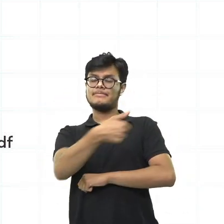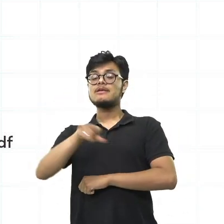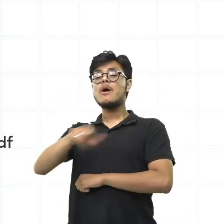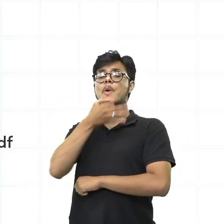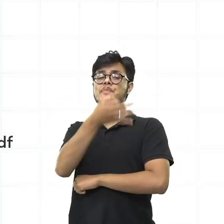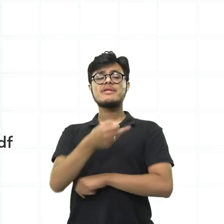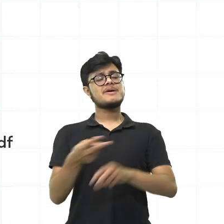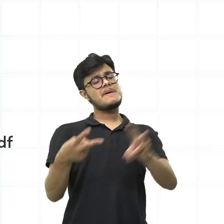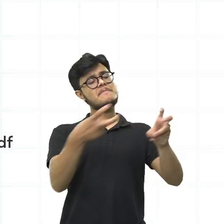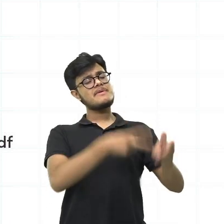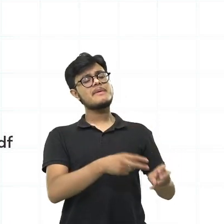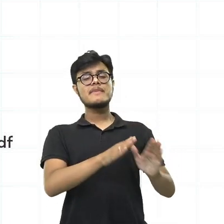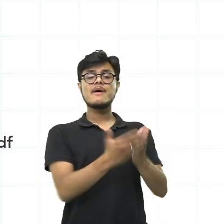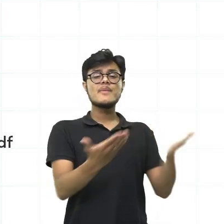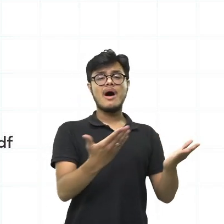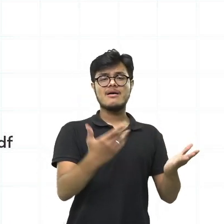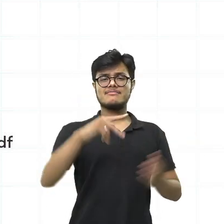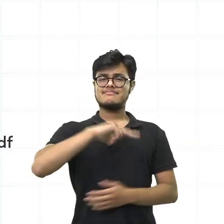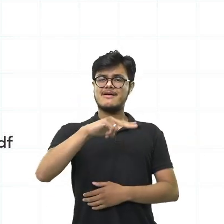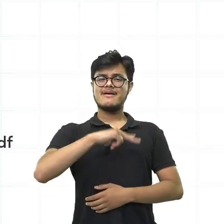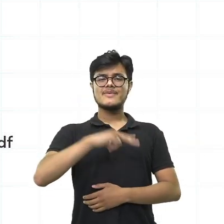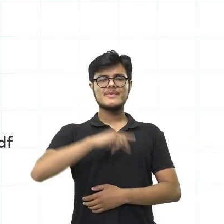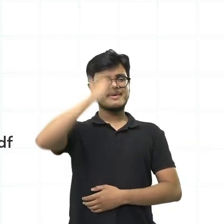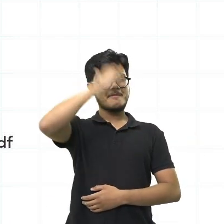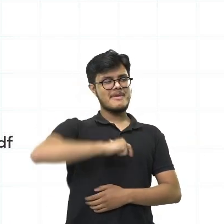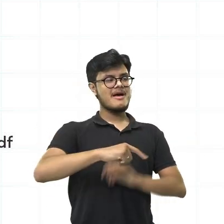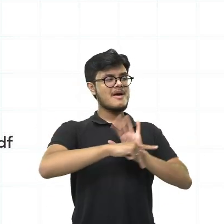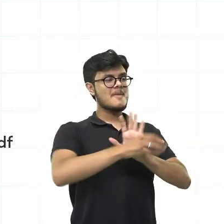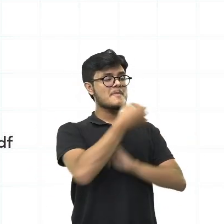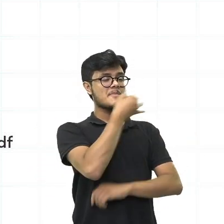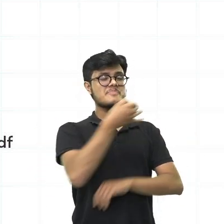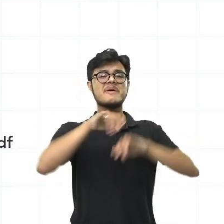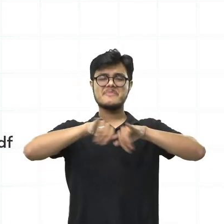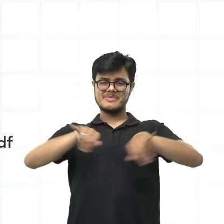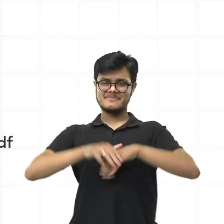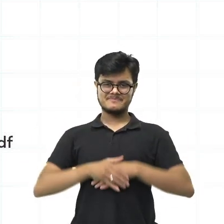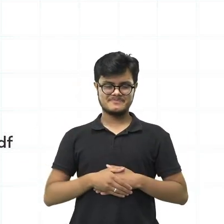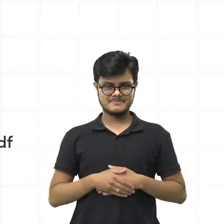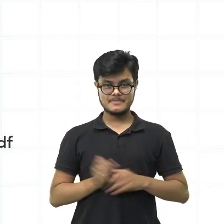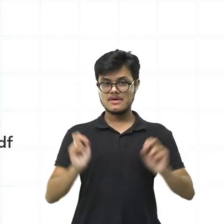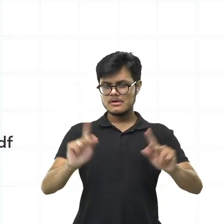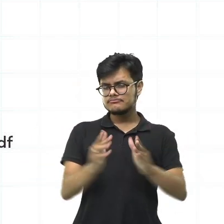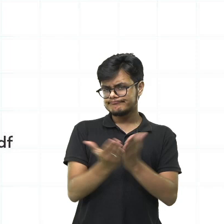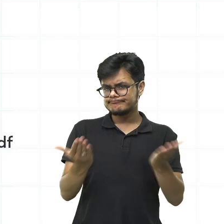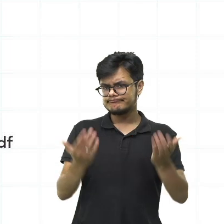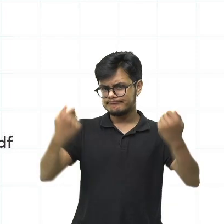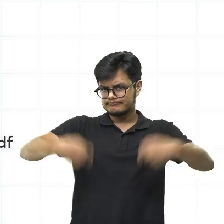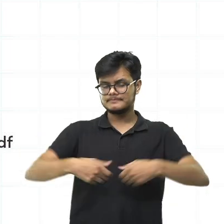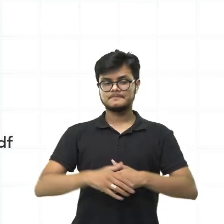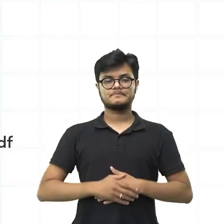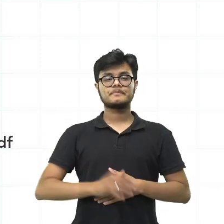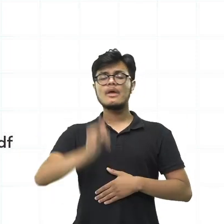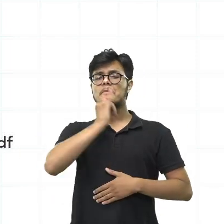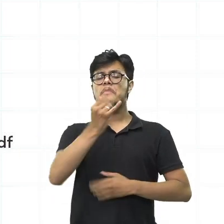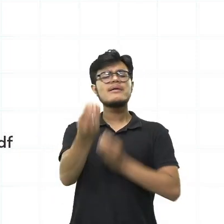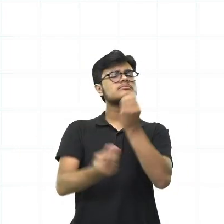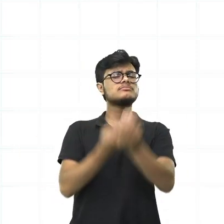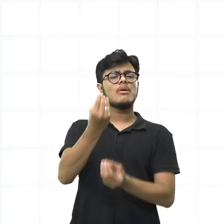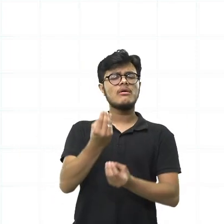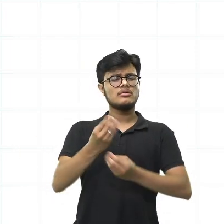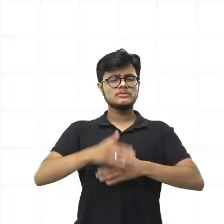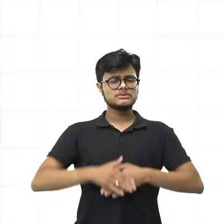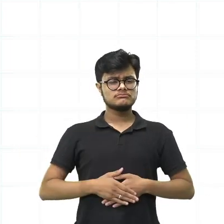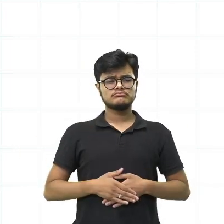eu vejo, né, a forma pessoal ali que eu vou ver esse fato, tá? Então, nós vamos ver agora um exemplo